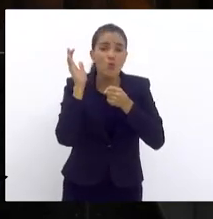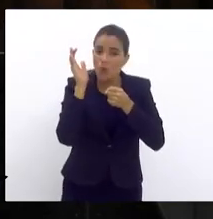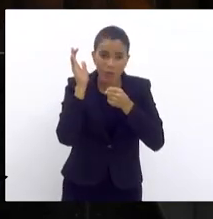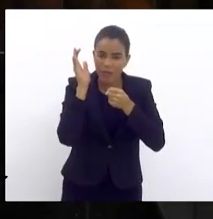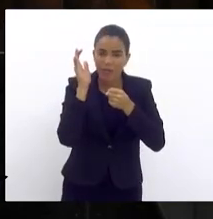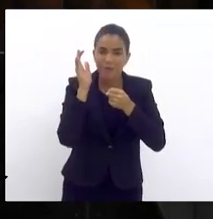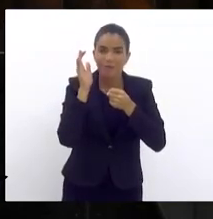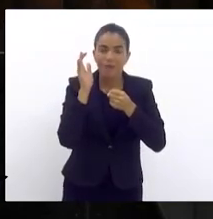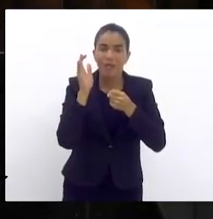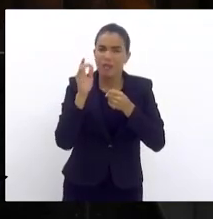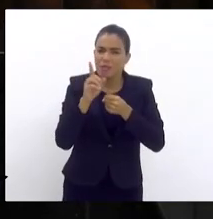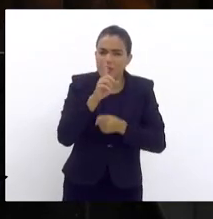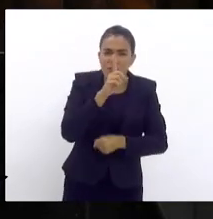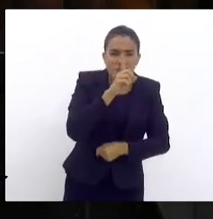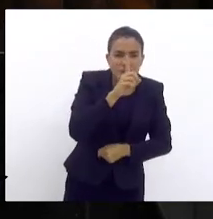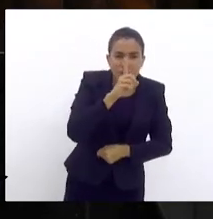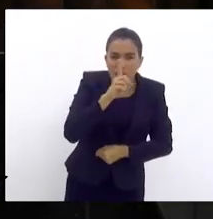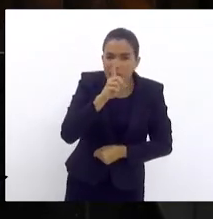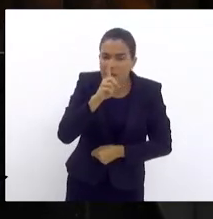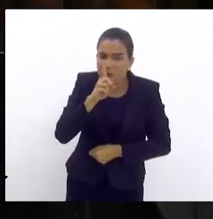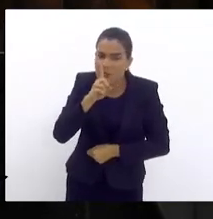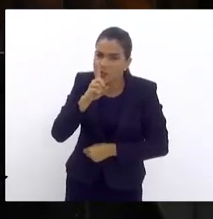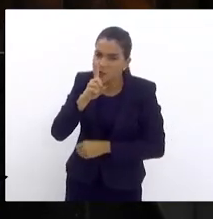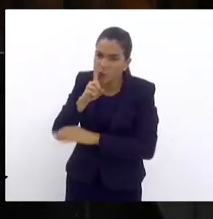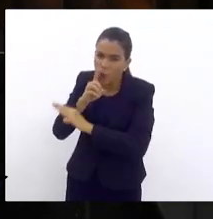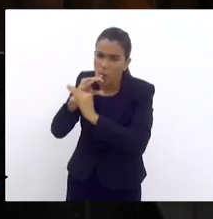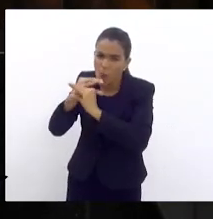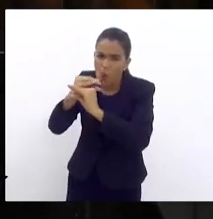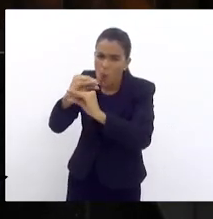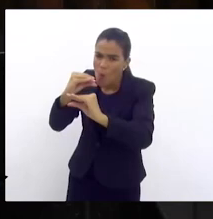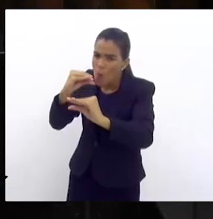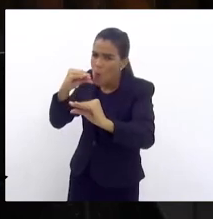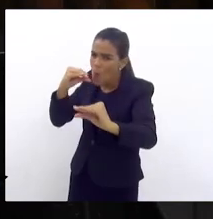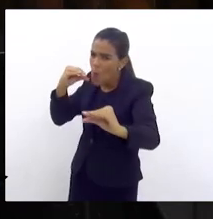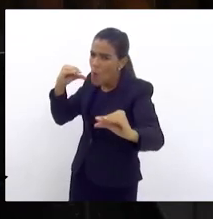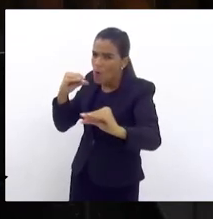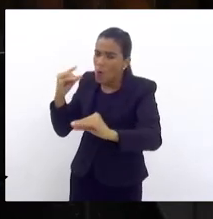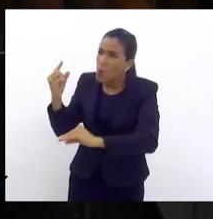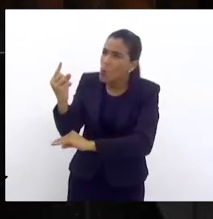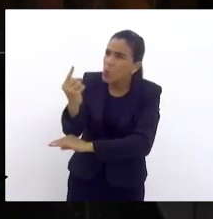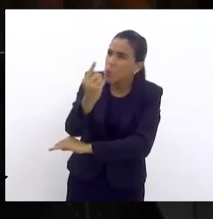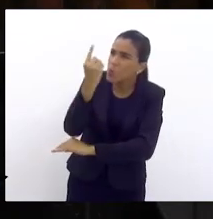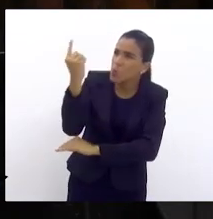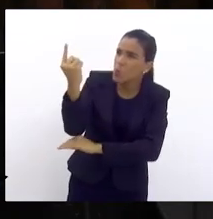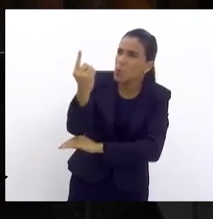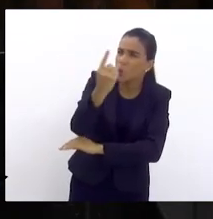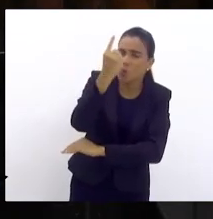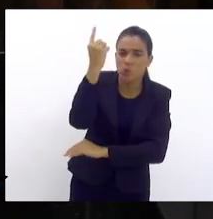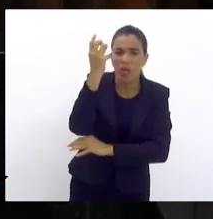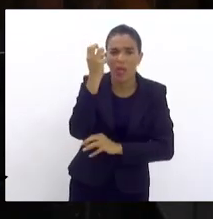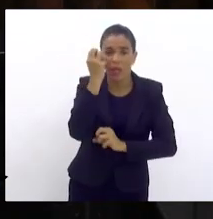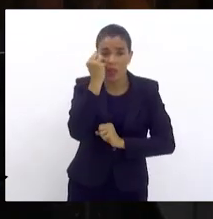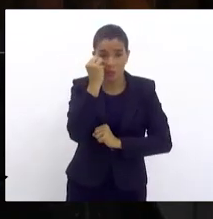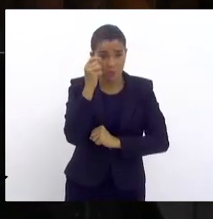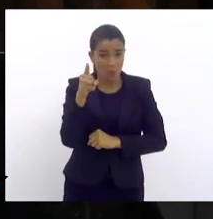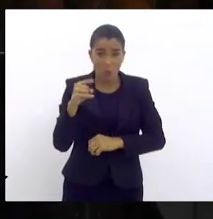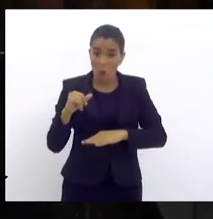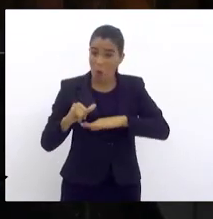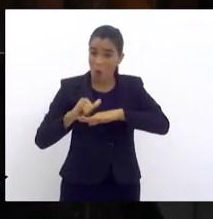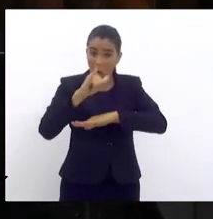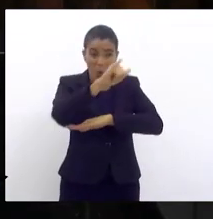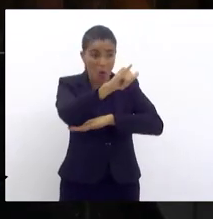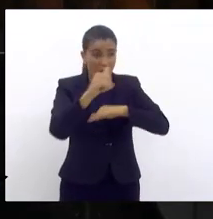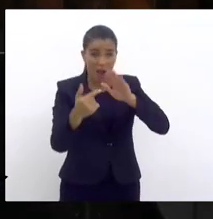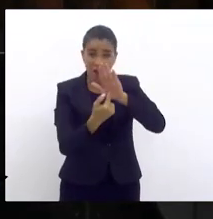está em silêncio o gigante adormecido o Aeroporto Internacional do Galeão